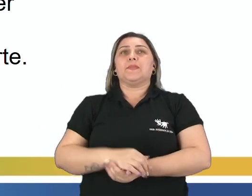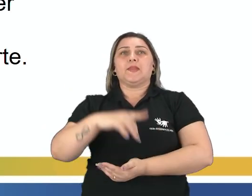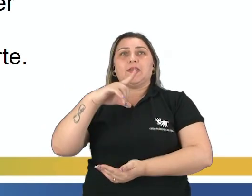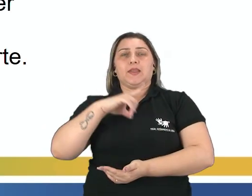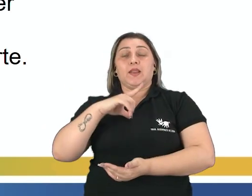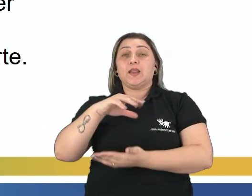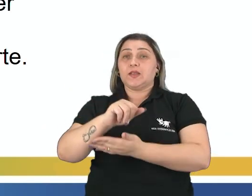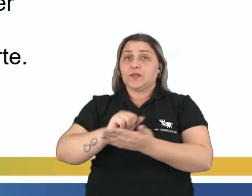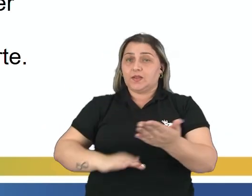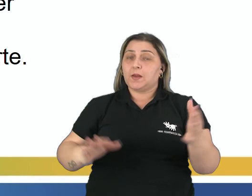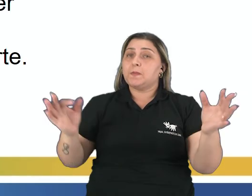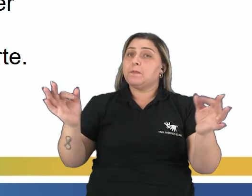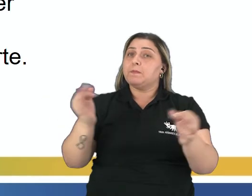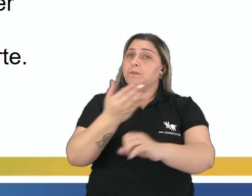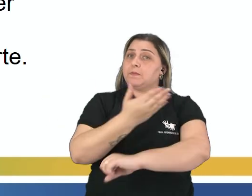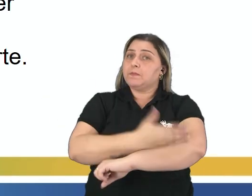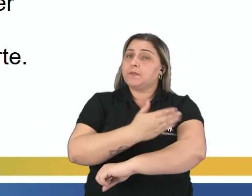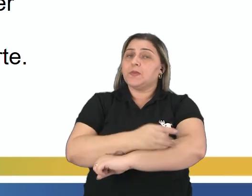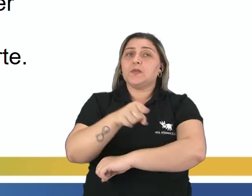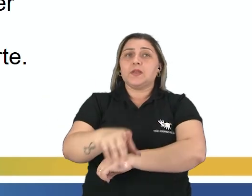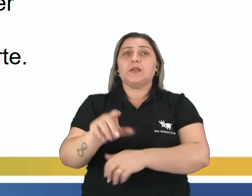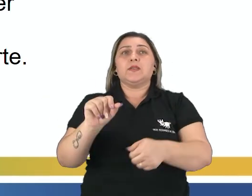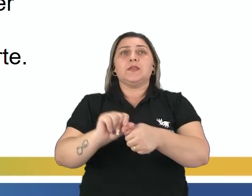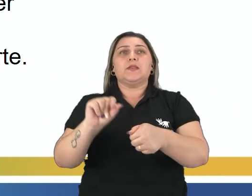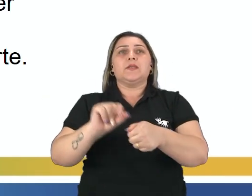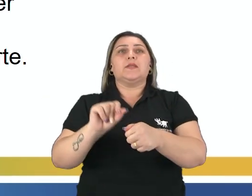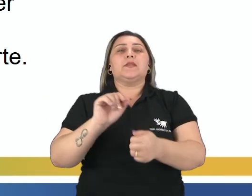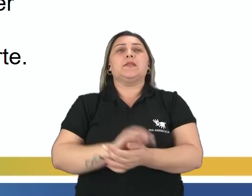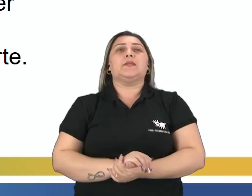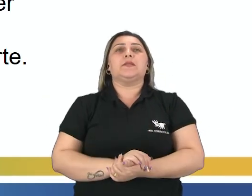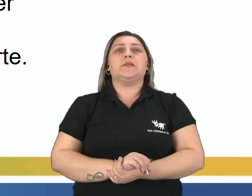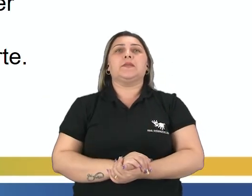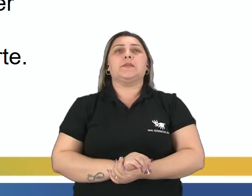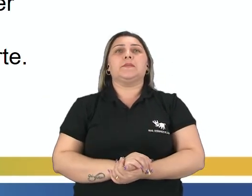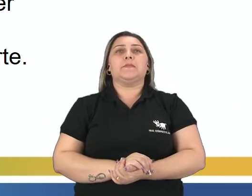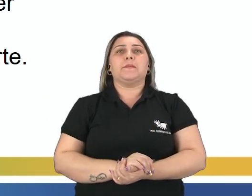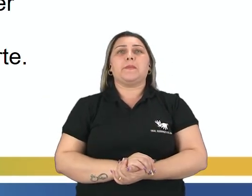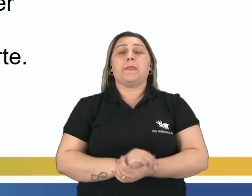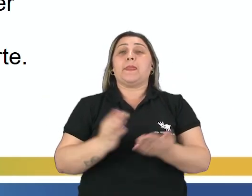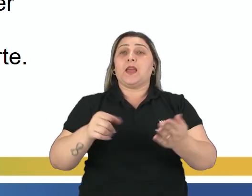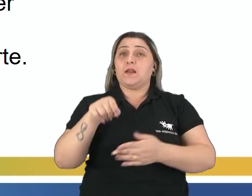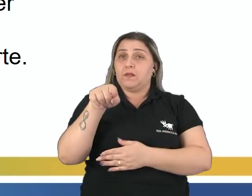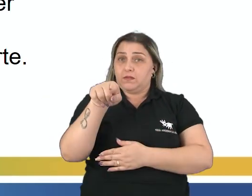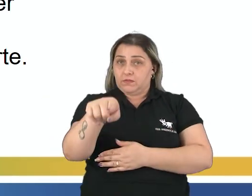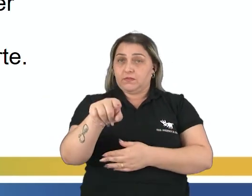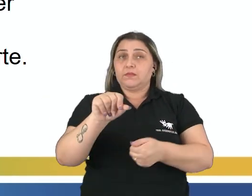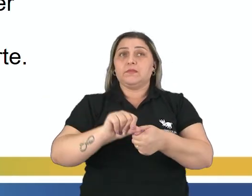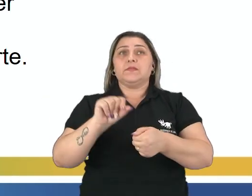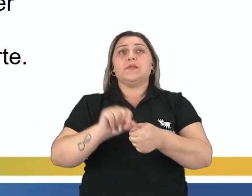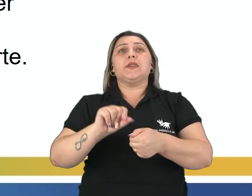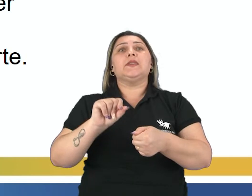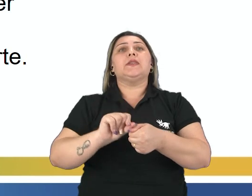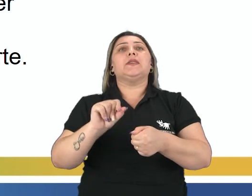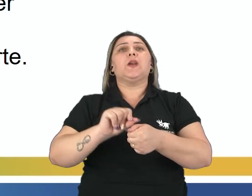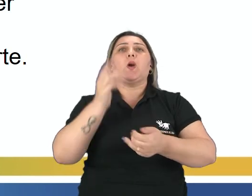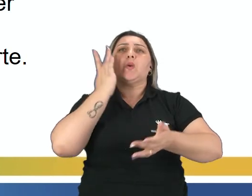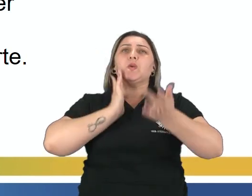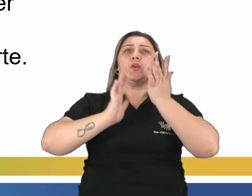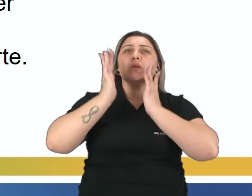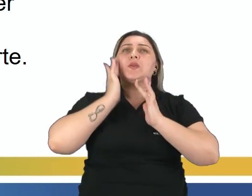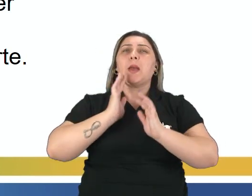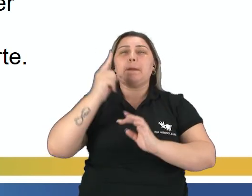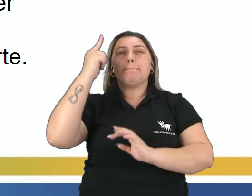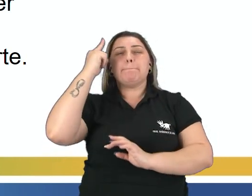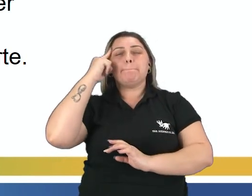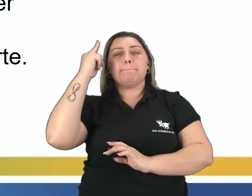tenho uma atividade prática para vocês fazerem. Acompanha comigo na tela aqui. Agora é a sua vez. Vamos fazer um teatro?